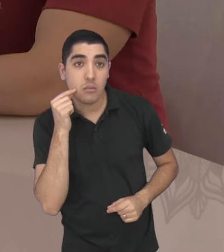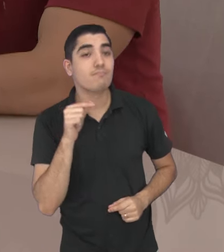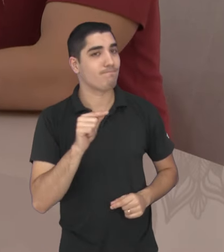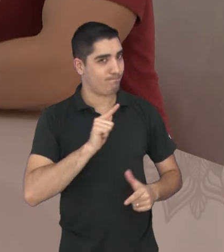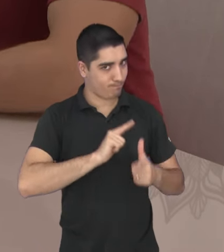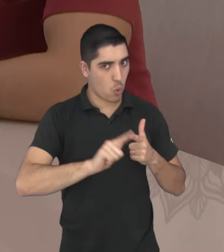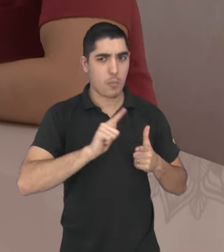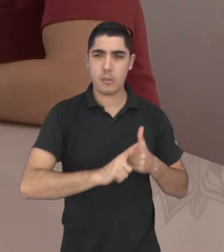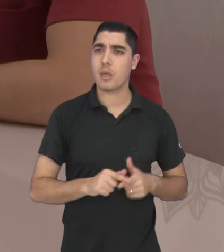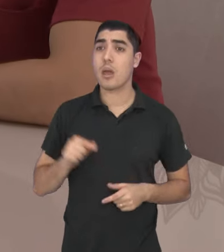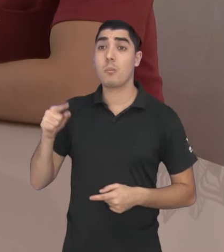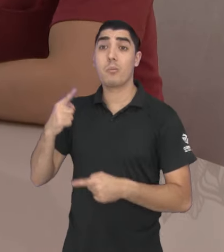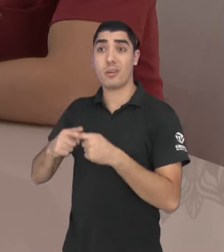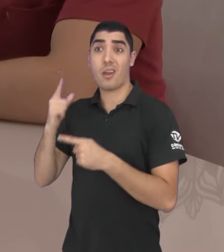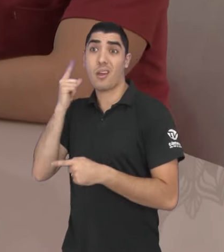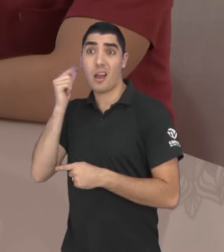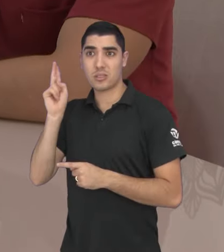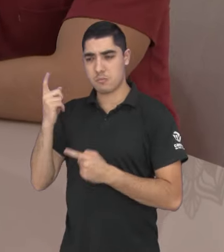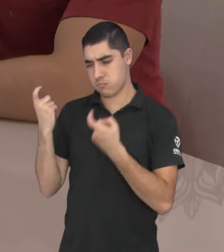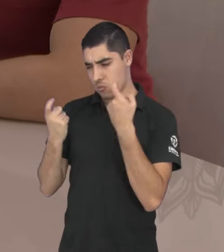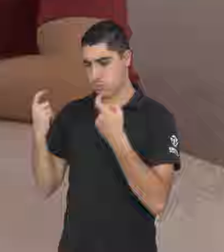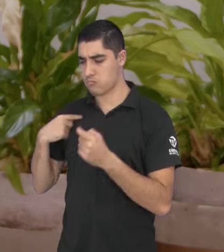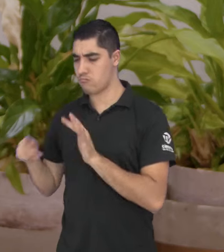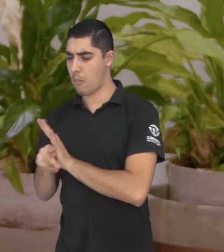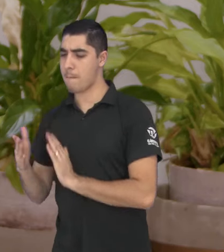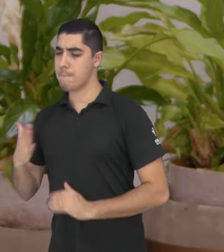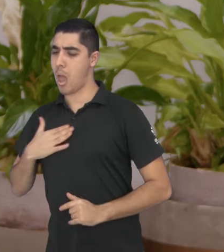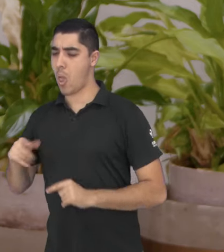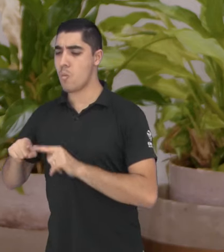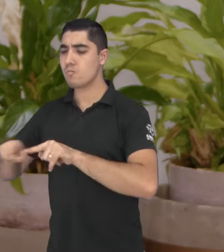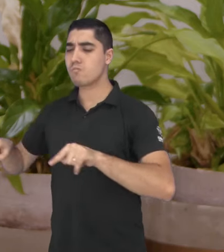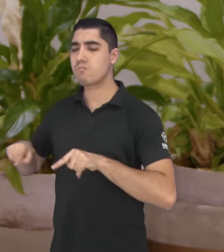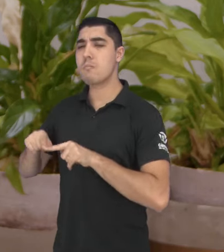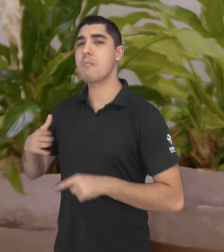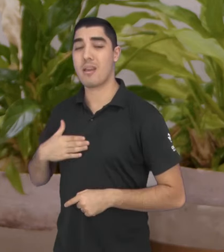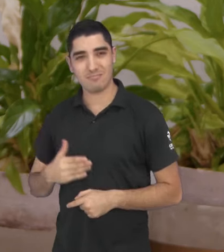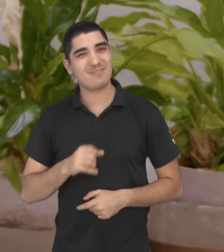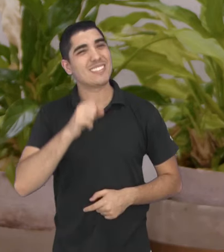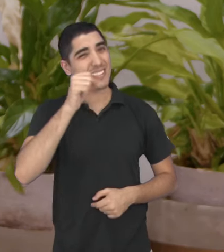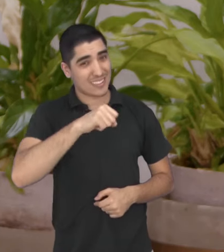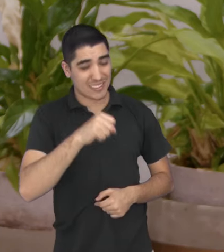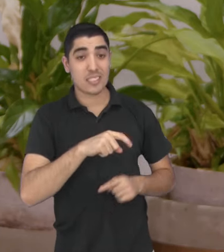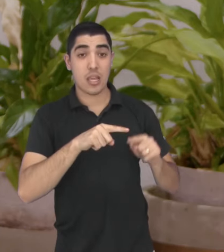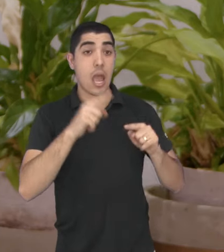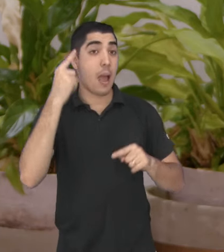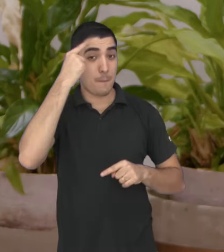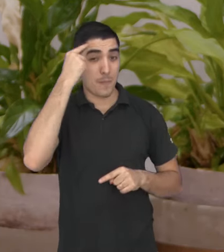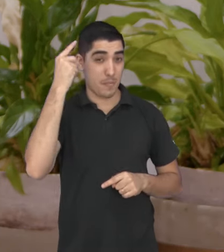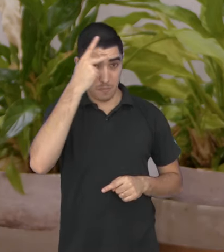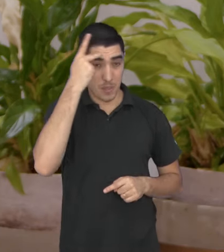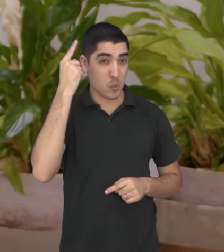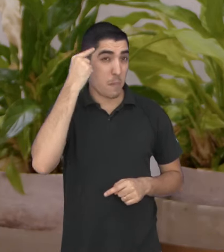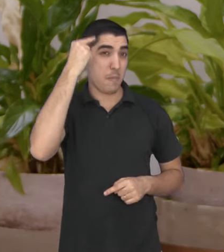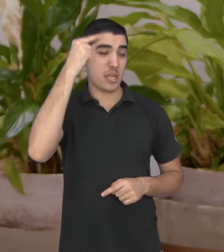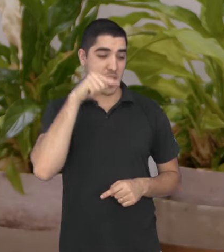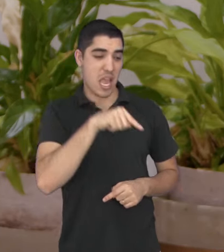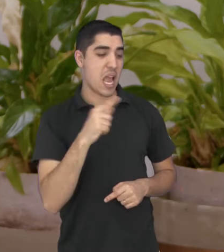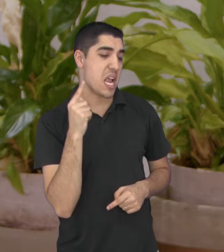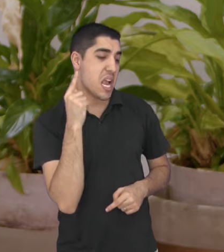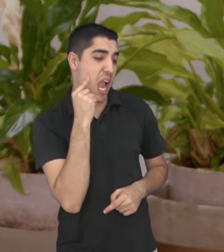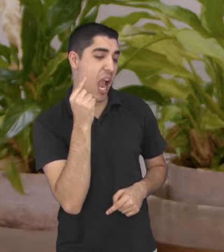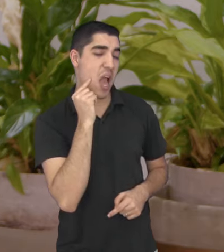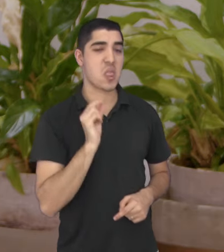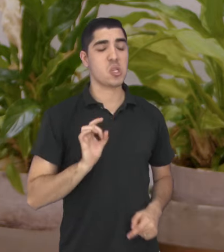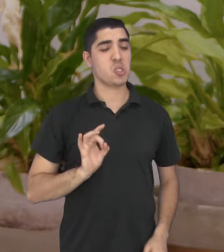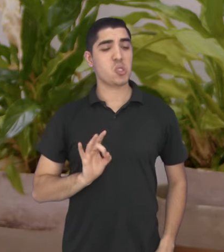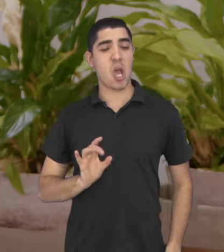são territorialistas, né? Muito territorialistas. O pessoal acha muito que gato é individualista, que não quer